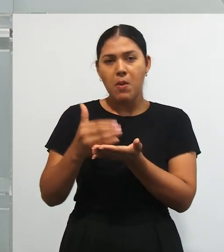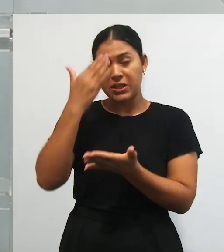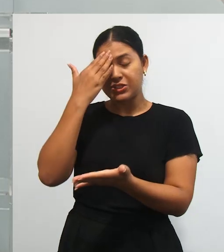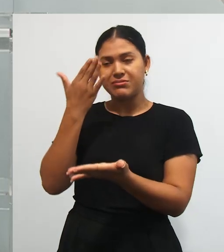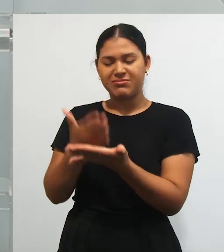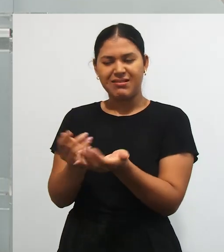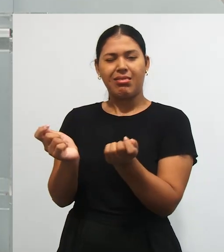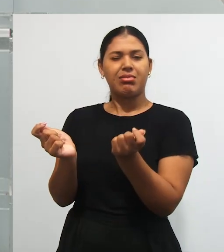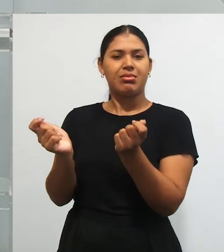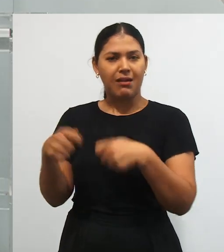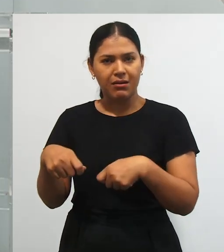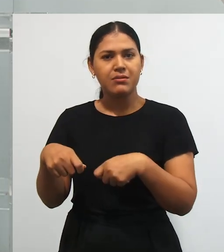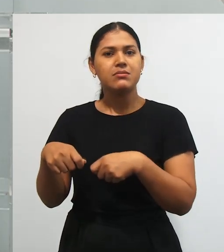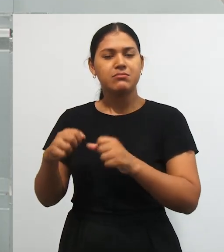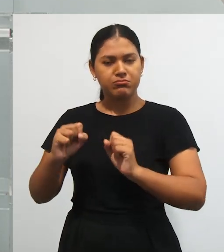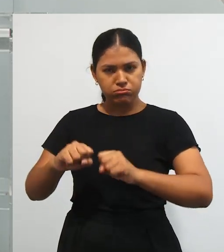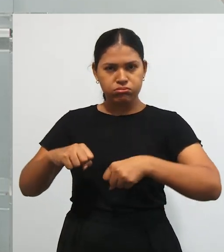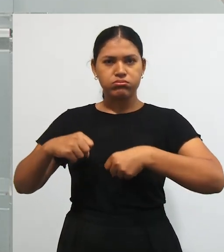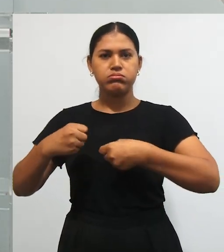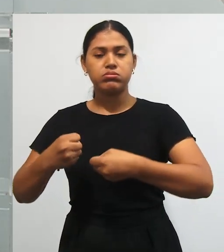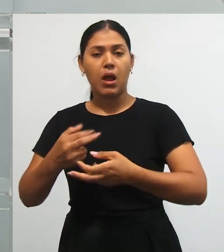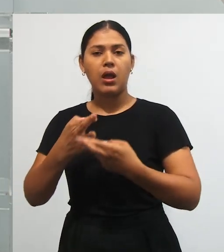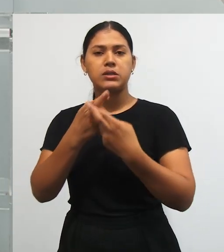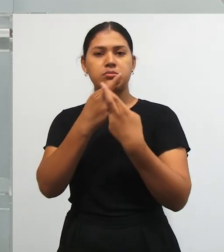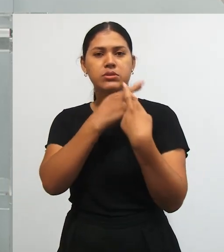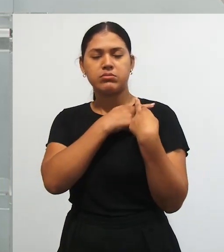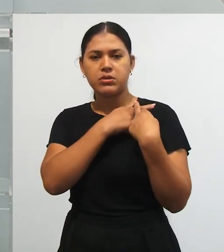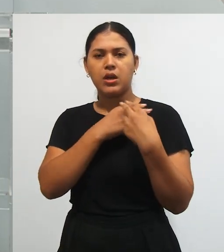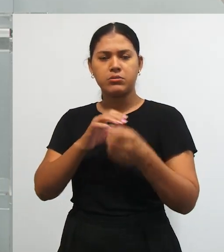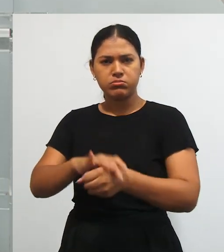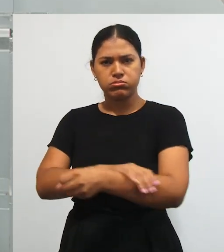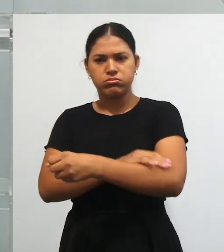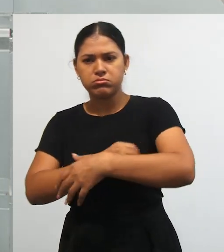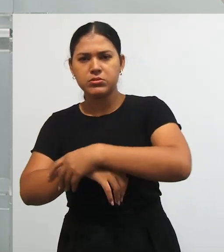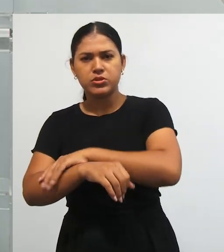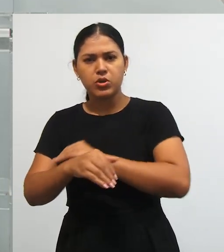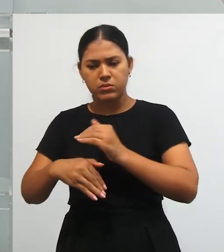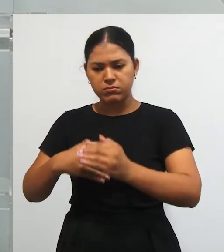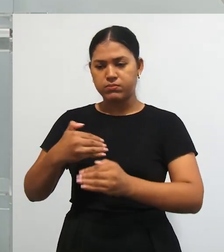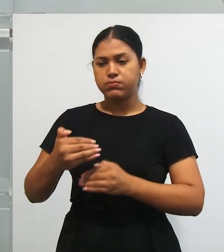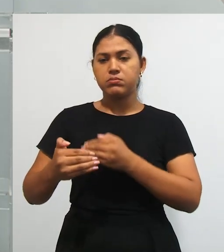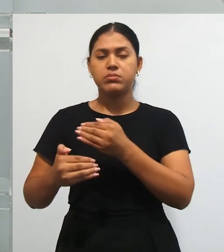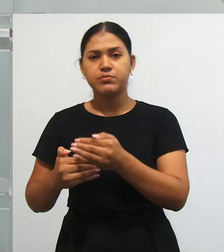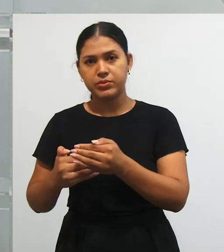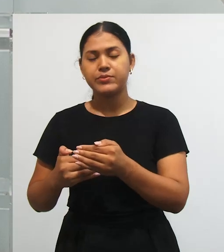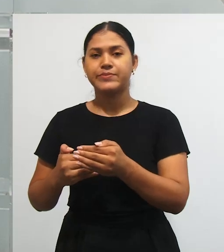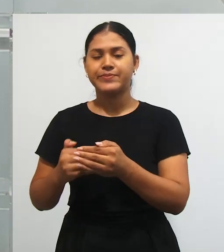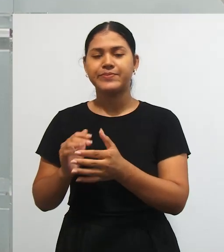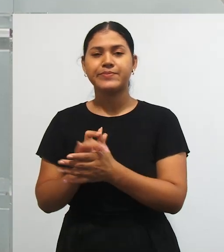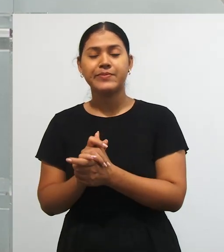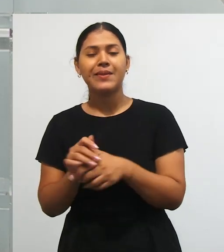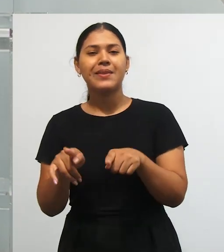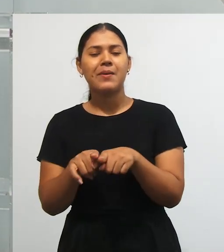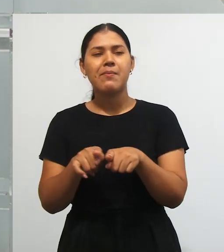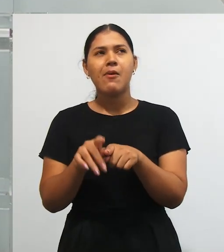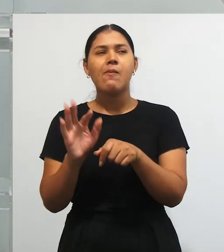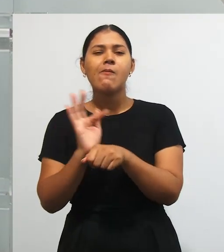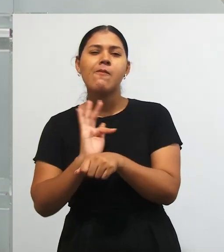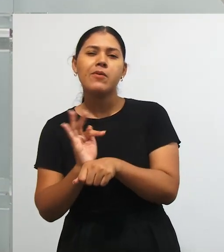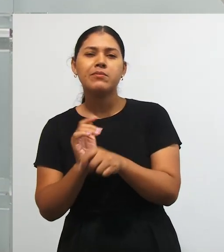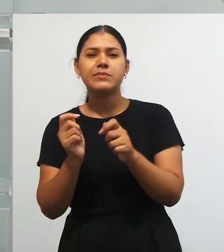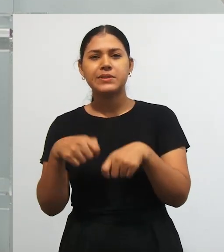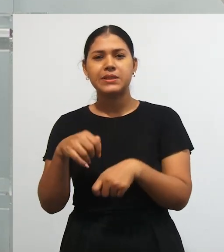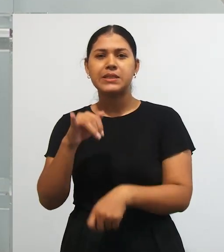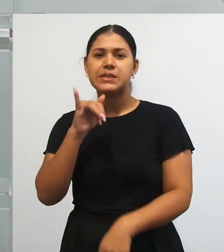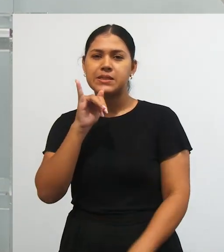a responsabilidade, ele assume a sua identidade enquanto herói. Então, outro filme que a gente pode aí